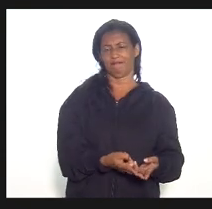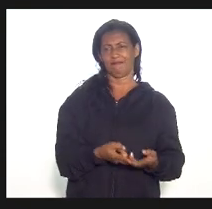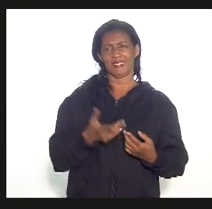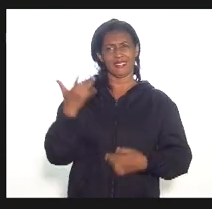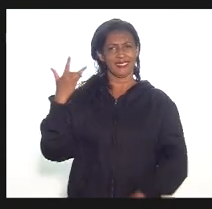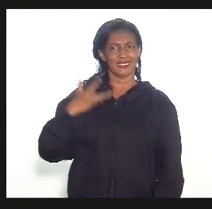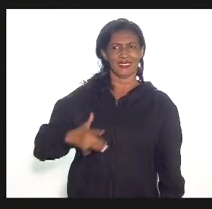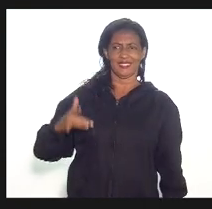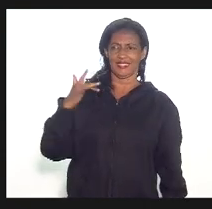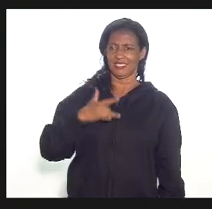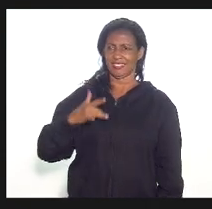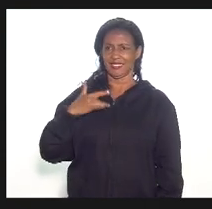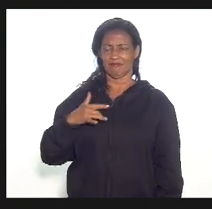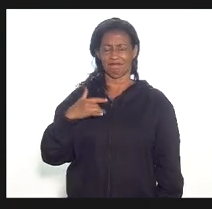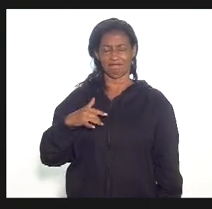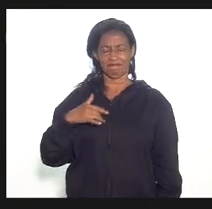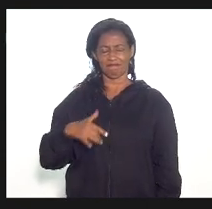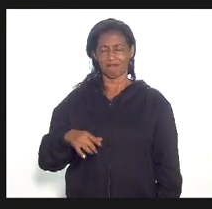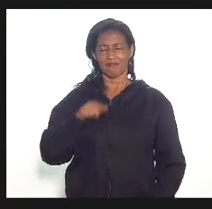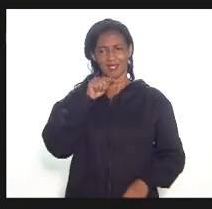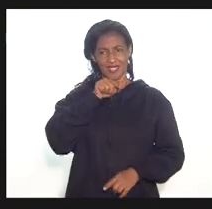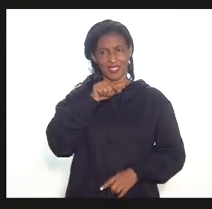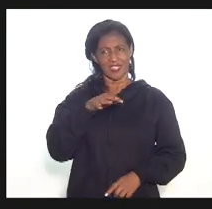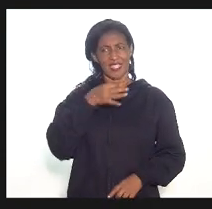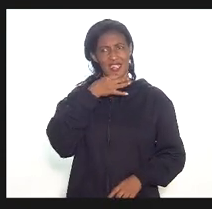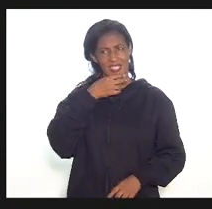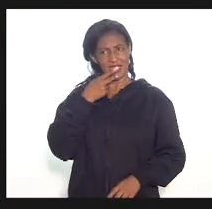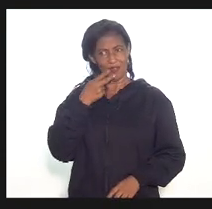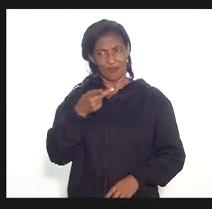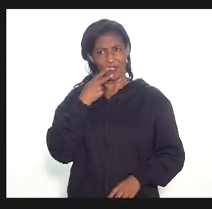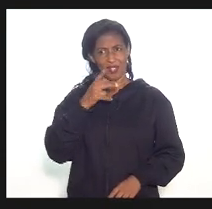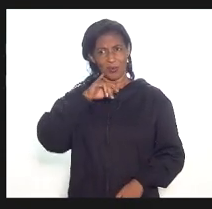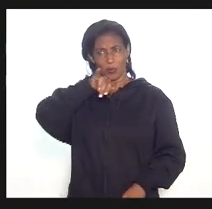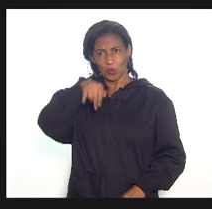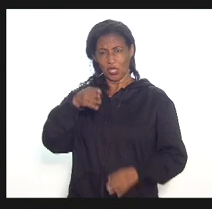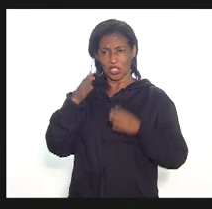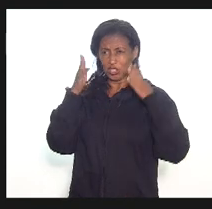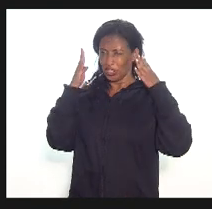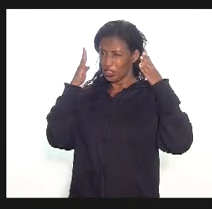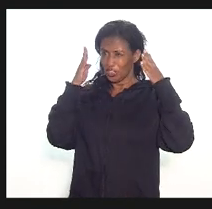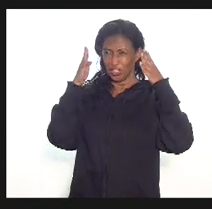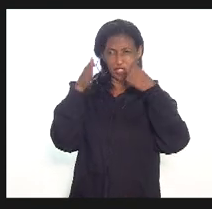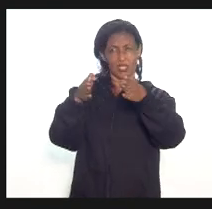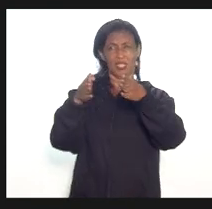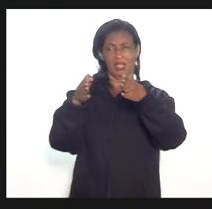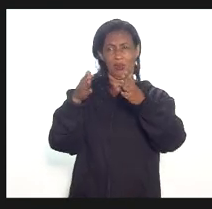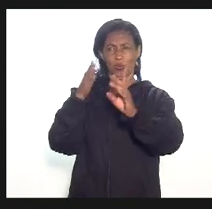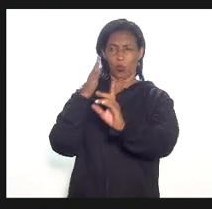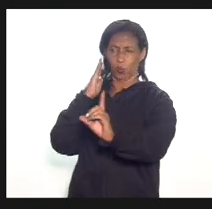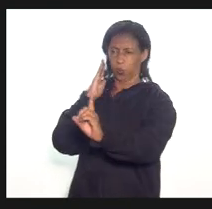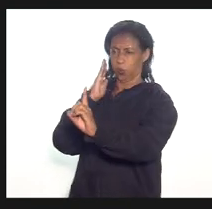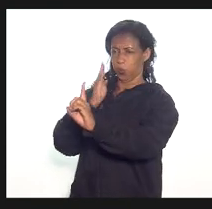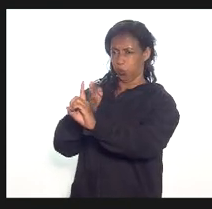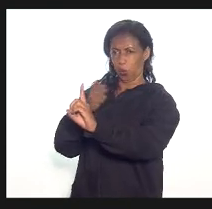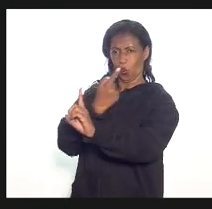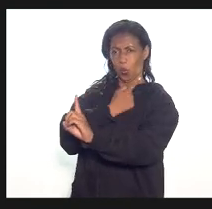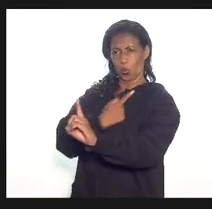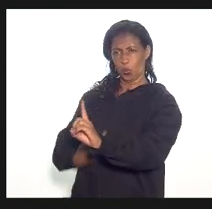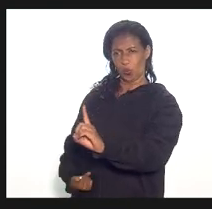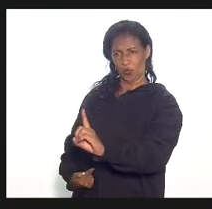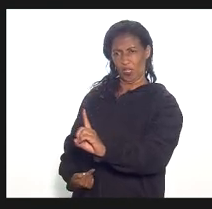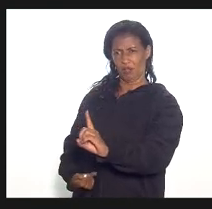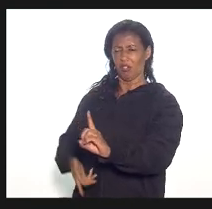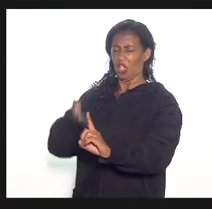e é pegando esse gancho que eu quero falar nesse momento diretamente com o governo do estado por